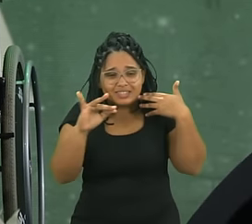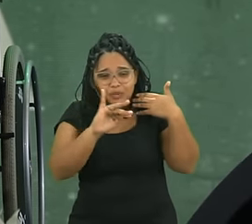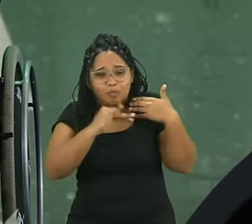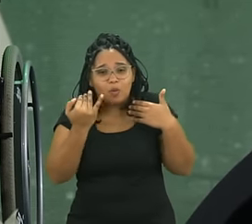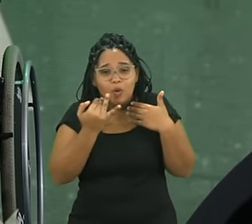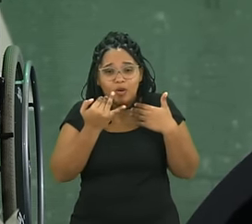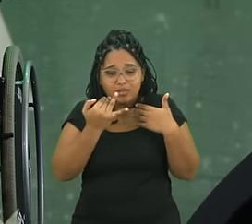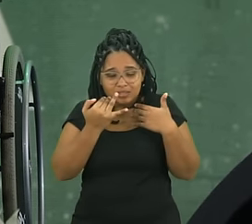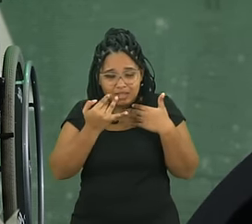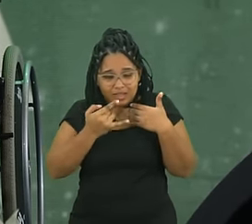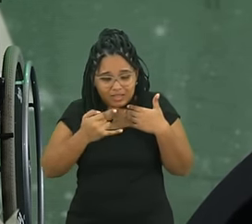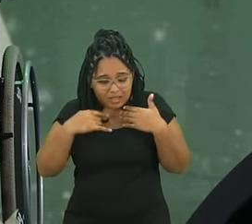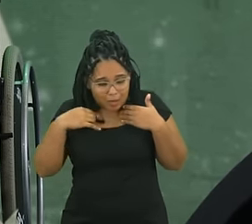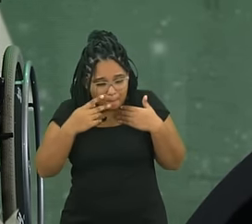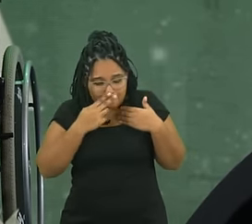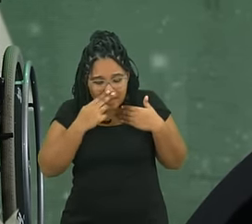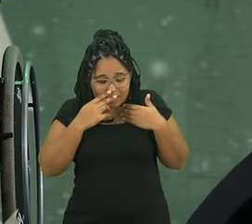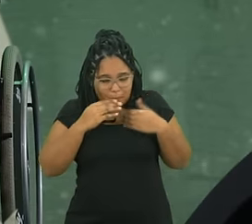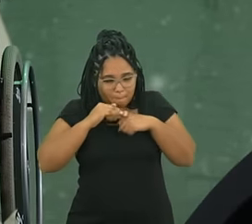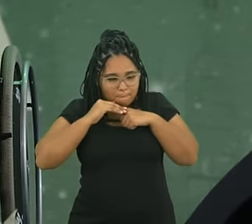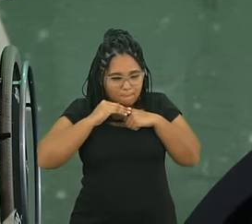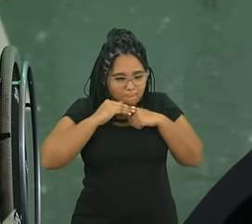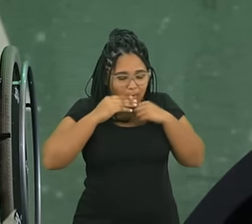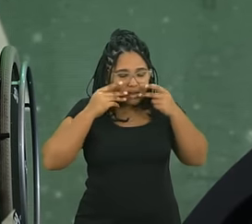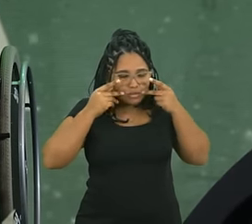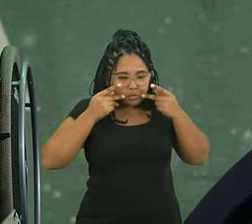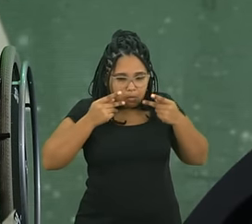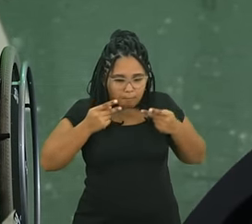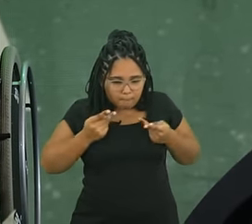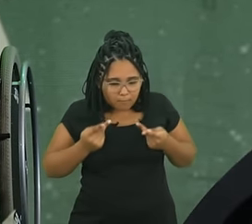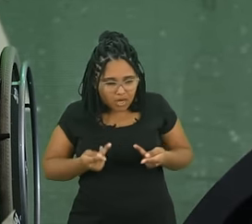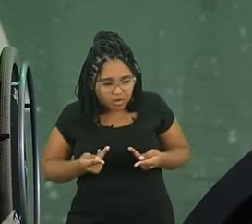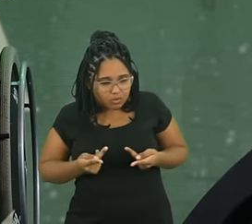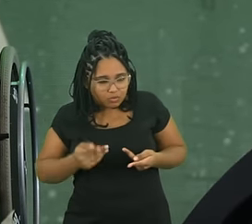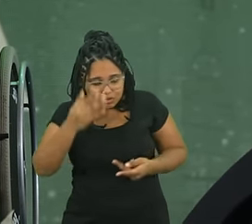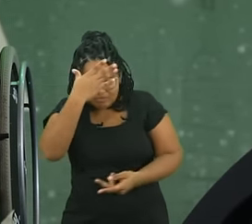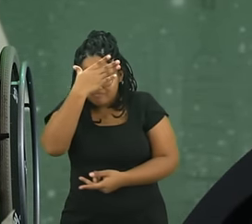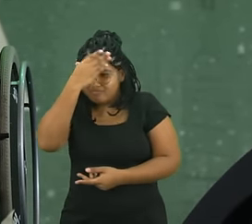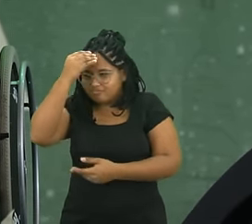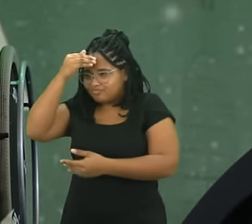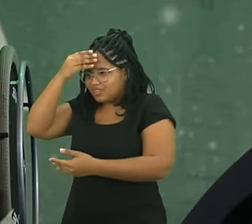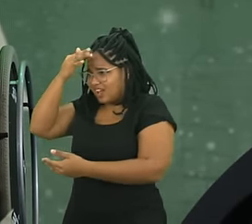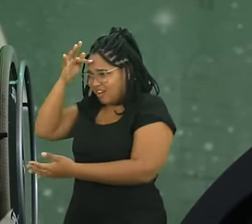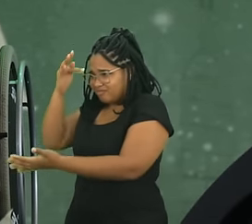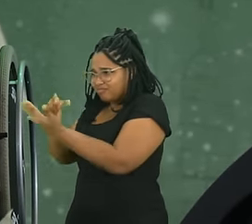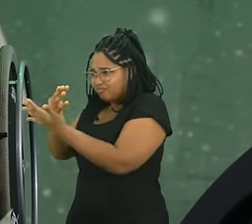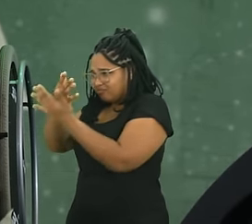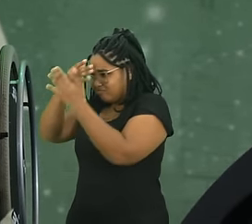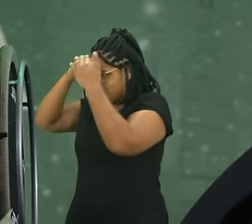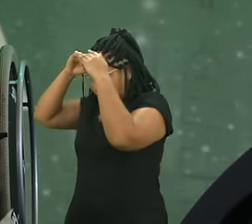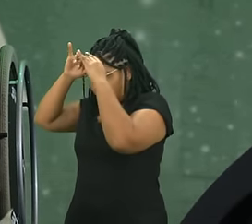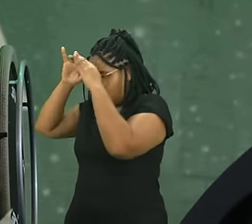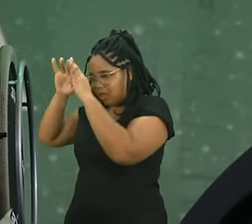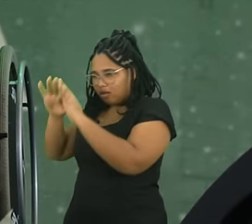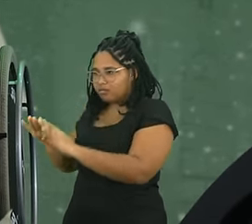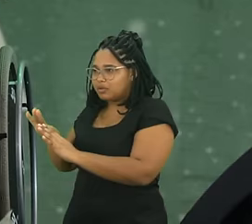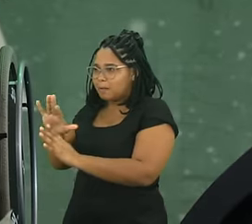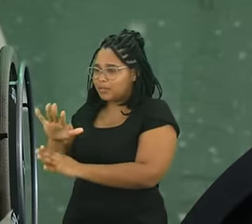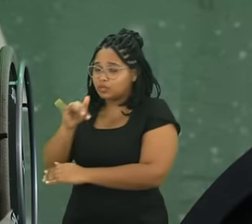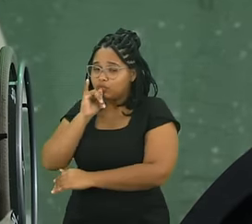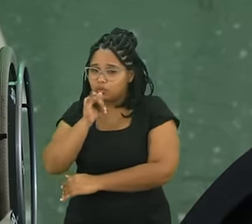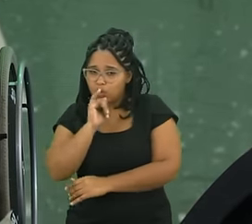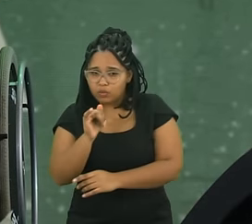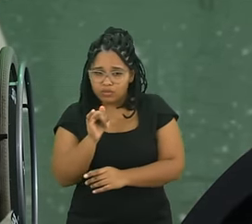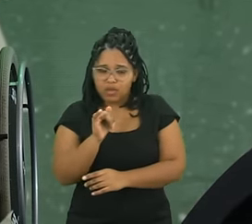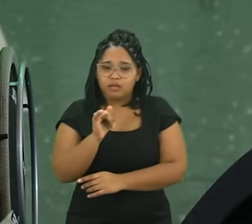gente fica muito humano e esquece um pouco da fé. Mas eu quero ser bem rápida e contar em poucas palavras, porque